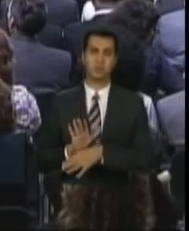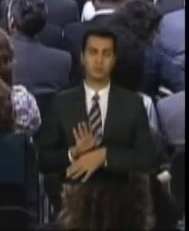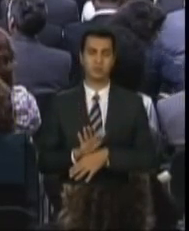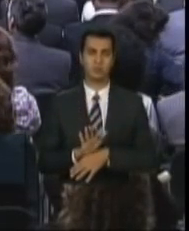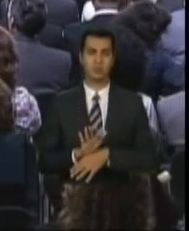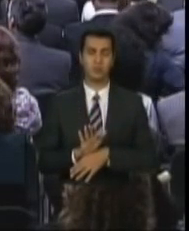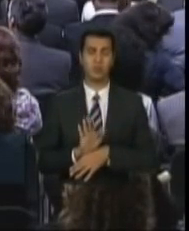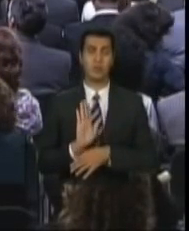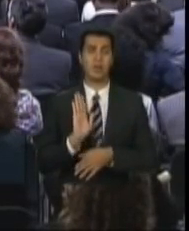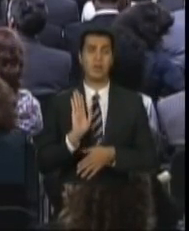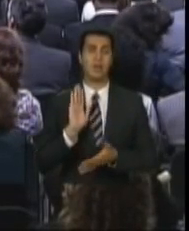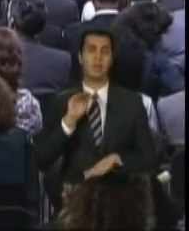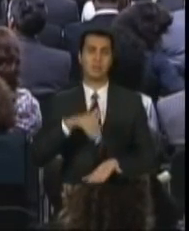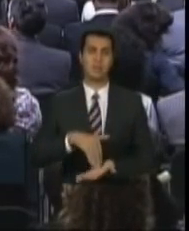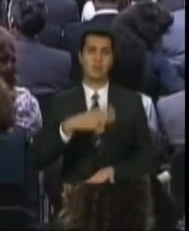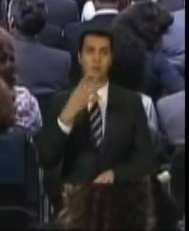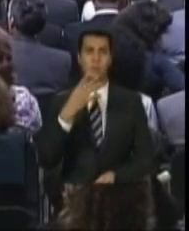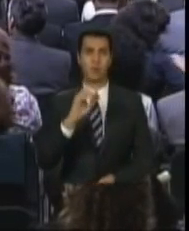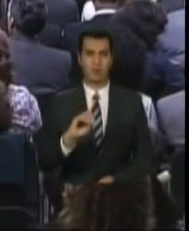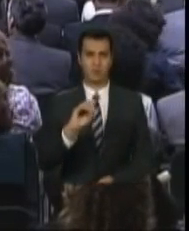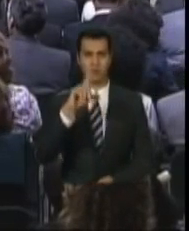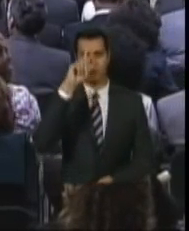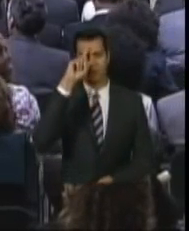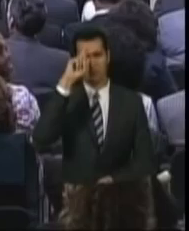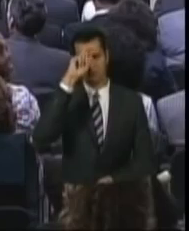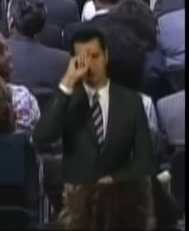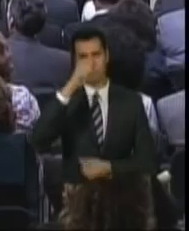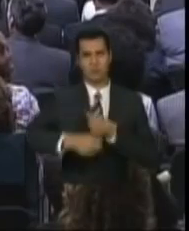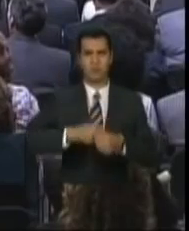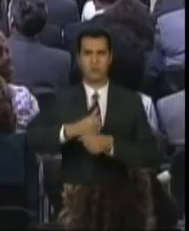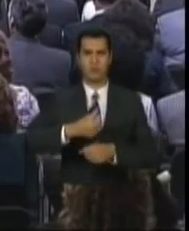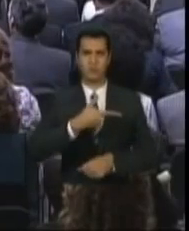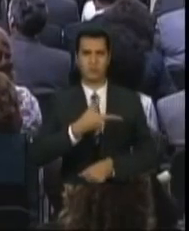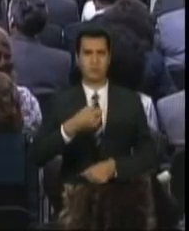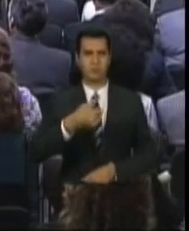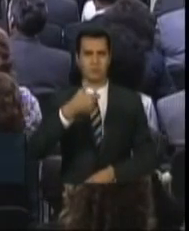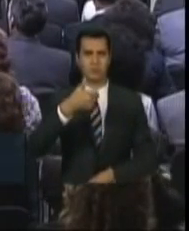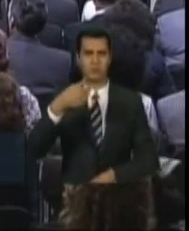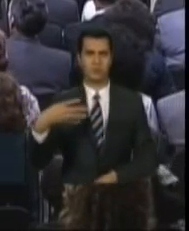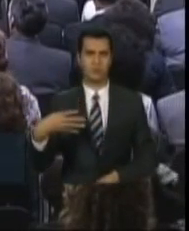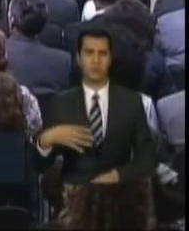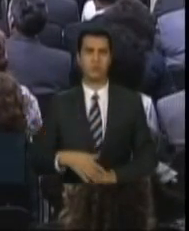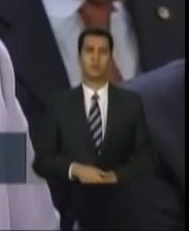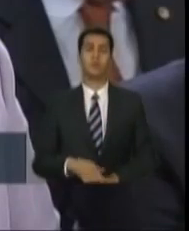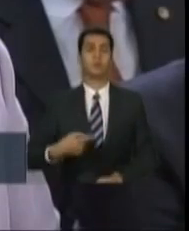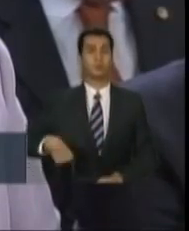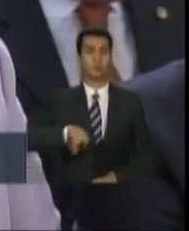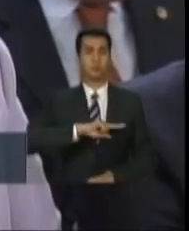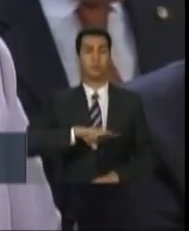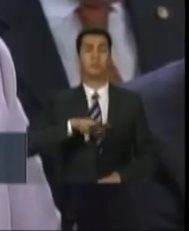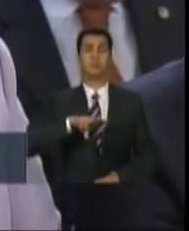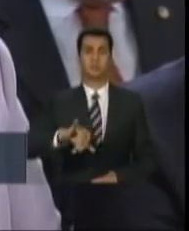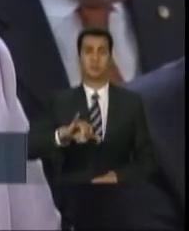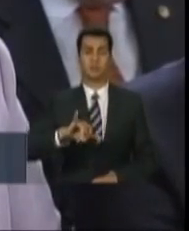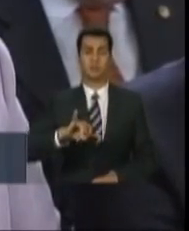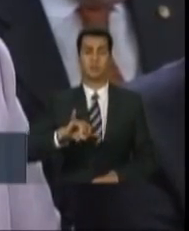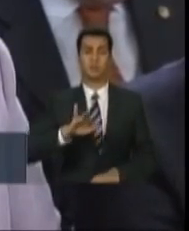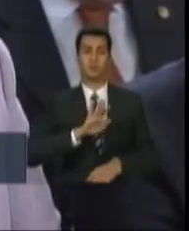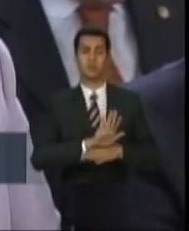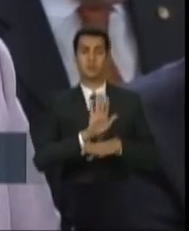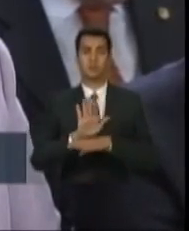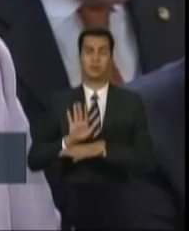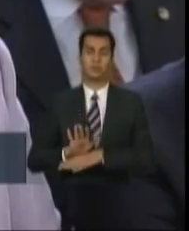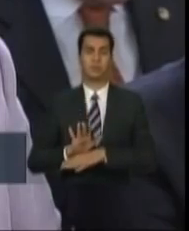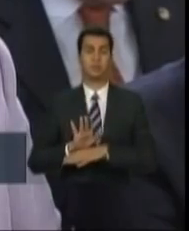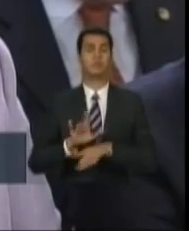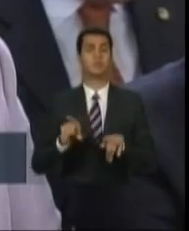os 40 mais importantes até 2014. Vamos tomar medidas para reduzir o tempo de espera para